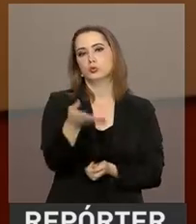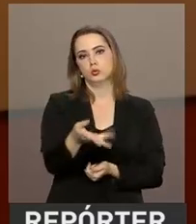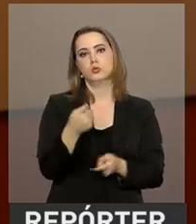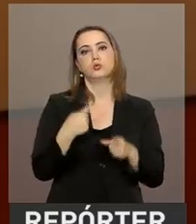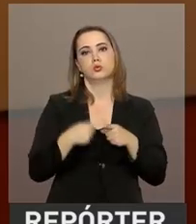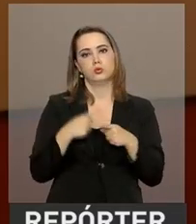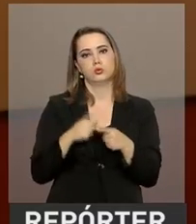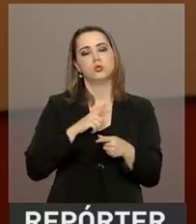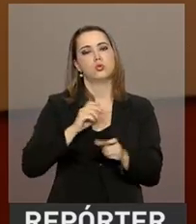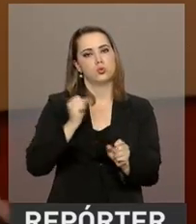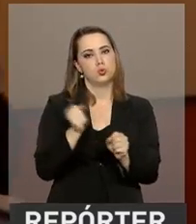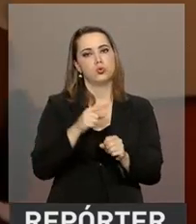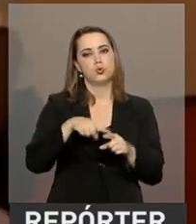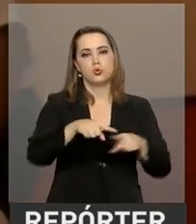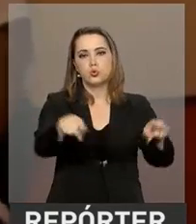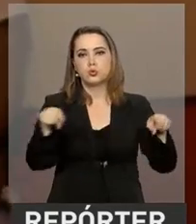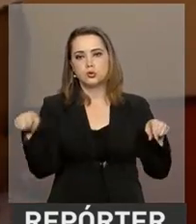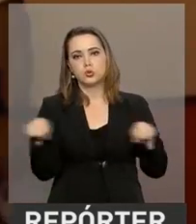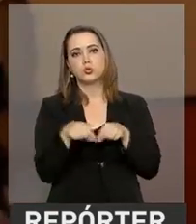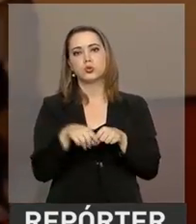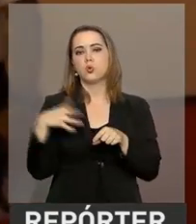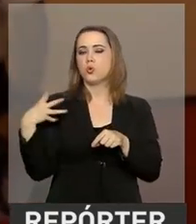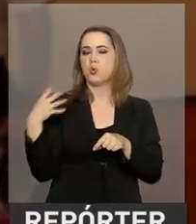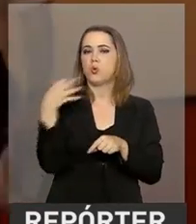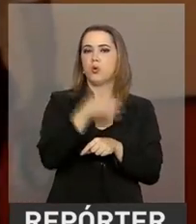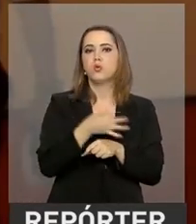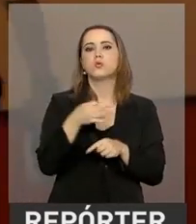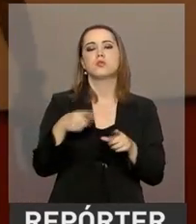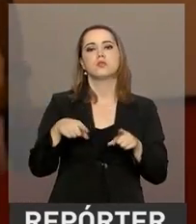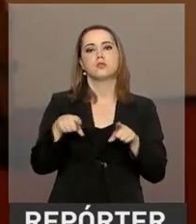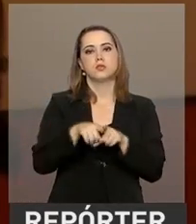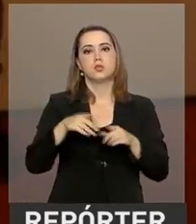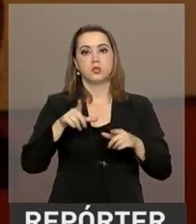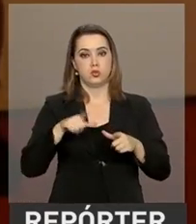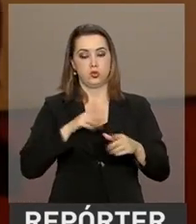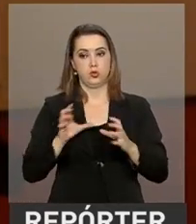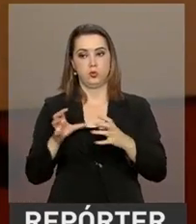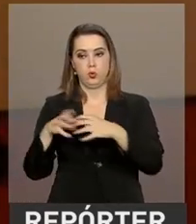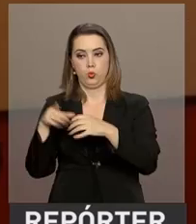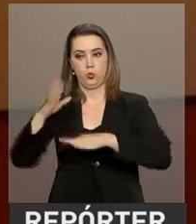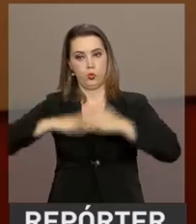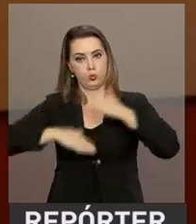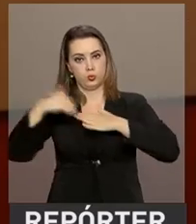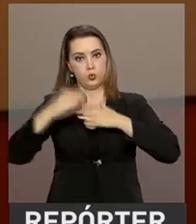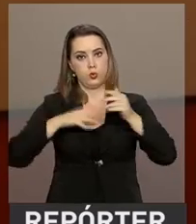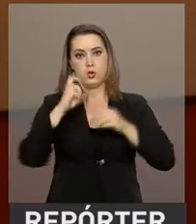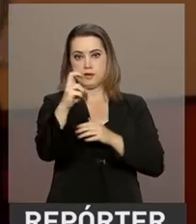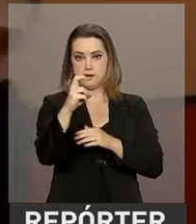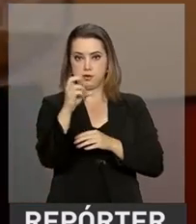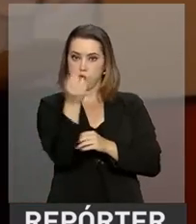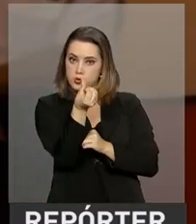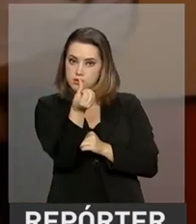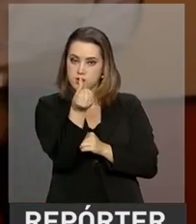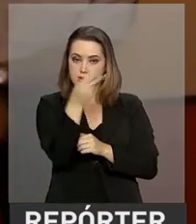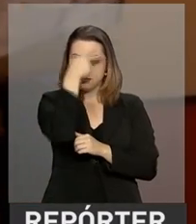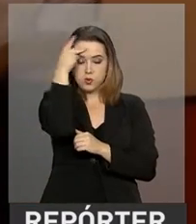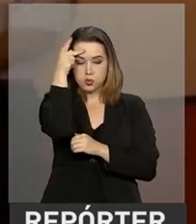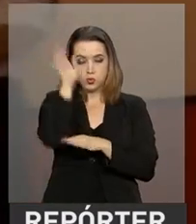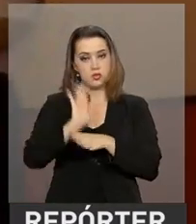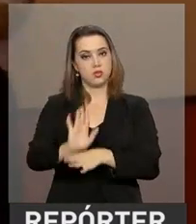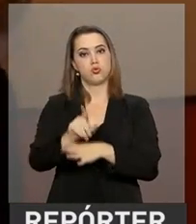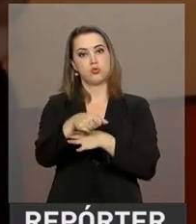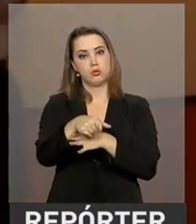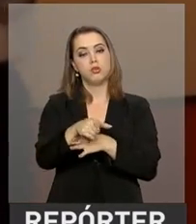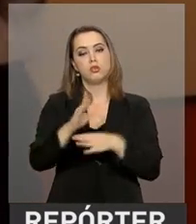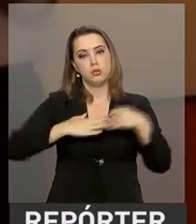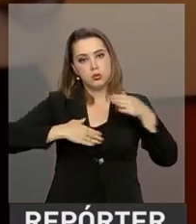para compor todos os atletas que estavam ajudando a gente na nossa preparação, que cada atleta tinha 5, 6 ajudantes, então acho que